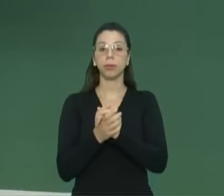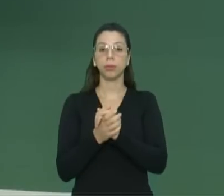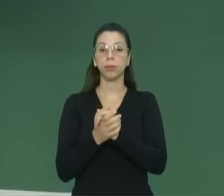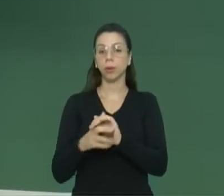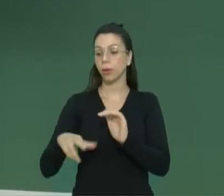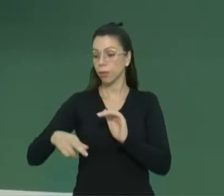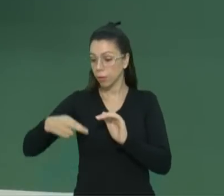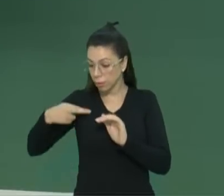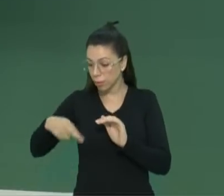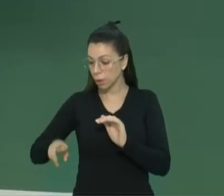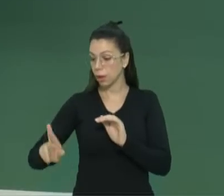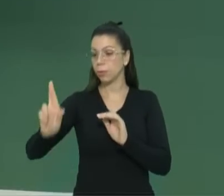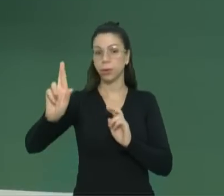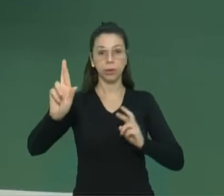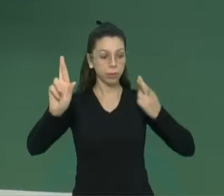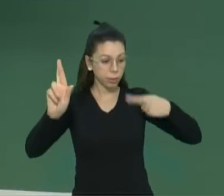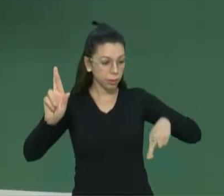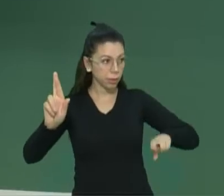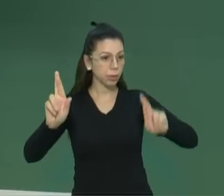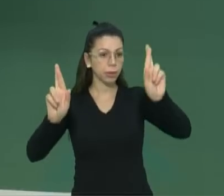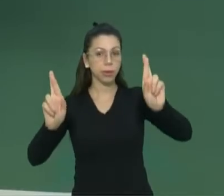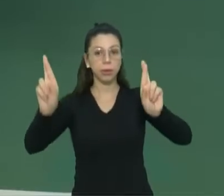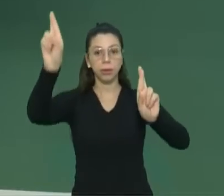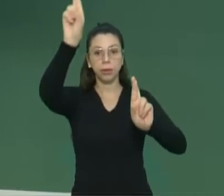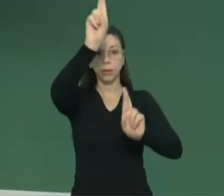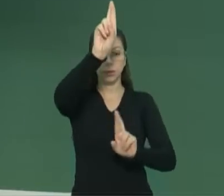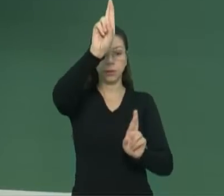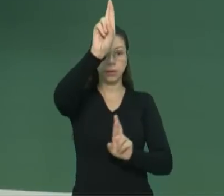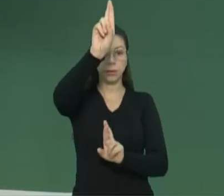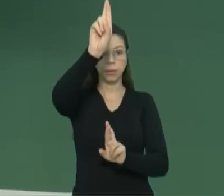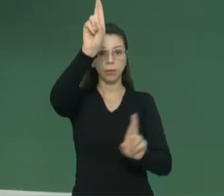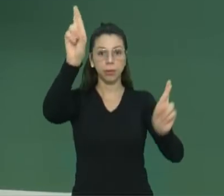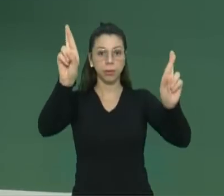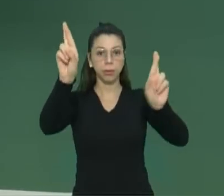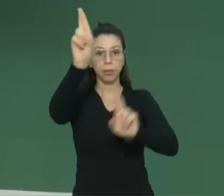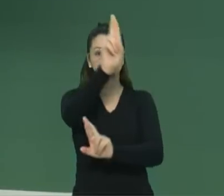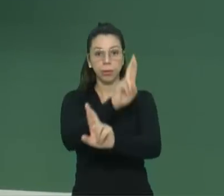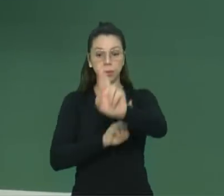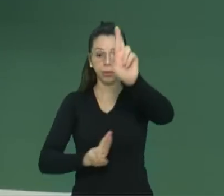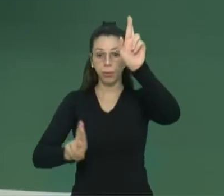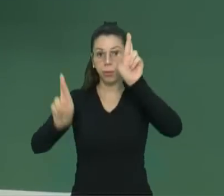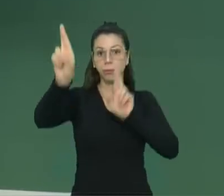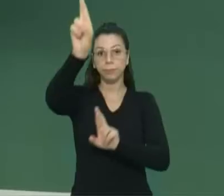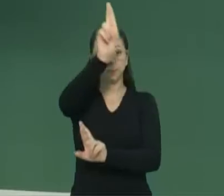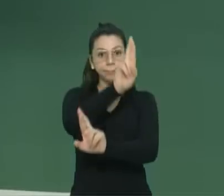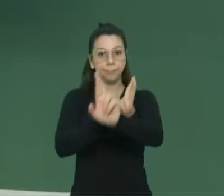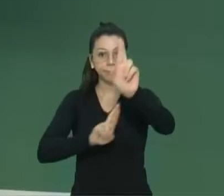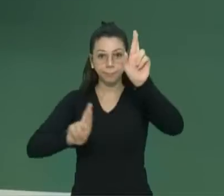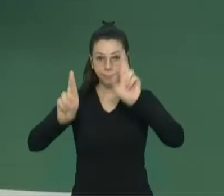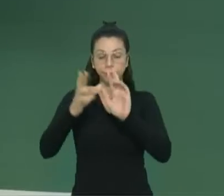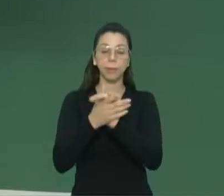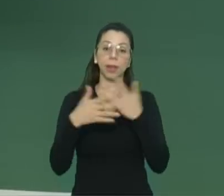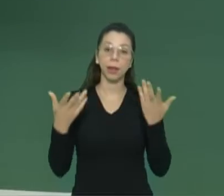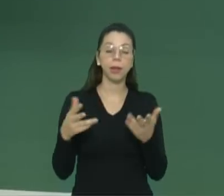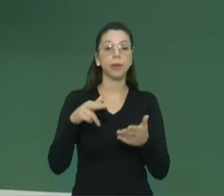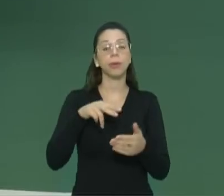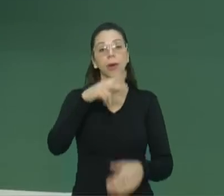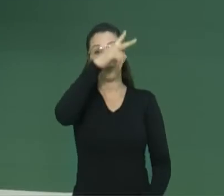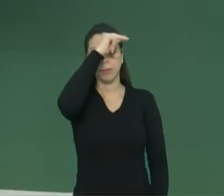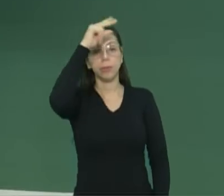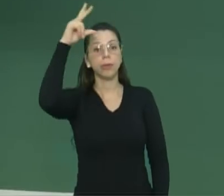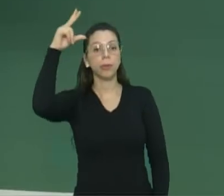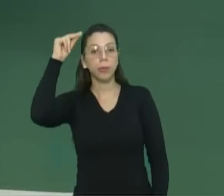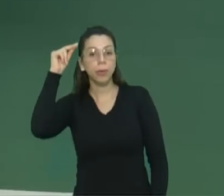de poder, e por isso que, por exemplo, no país, um prefeito, por exemplo, só pode ser reeleito uma vez, então ele pode ter 2 mandatos em